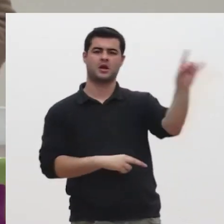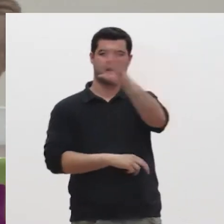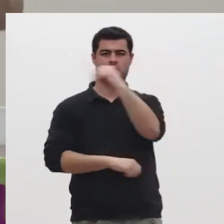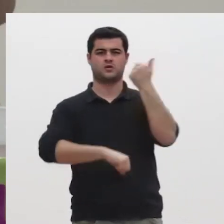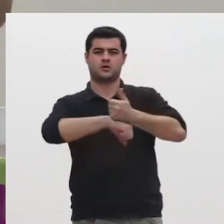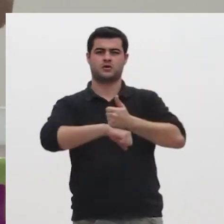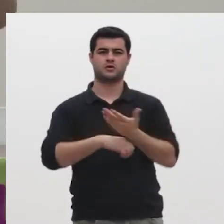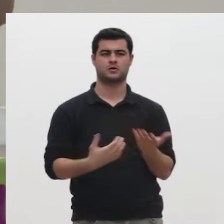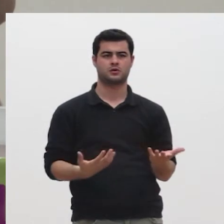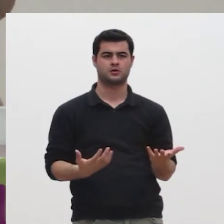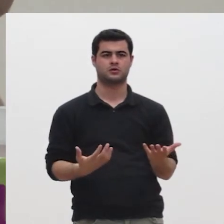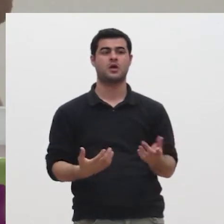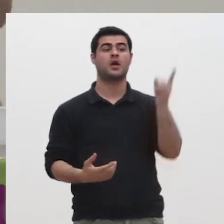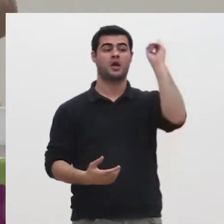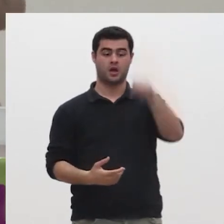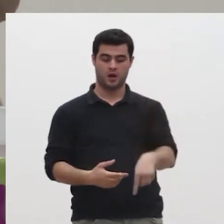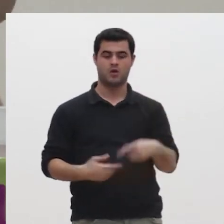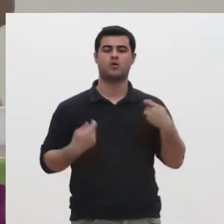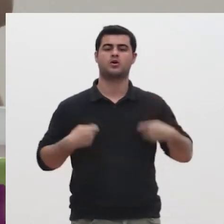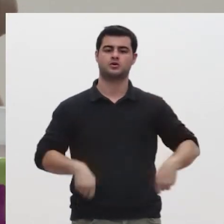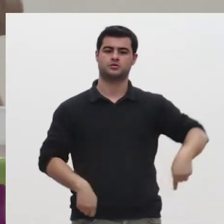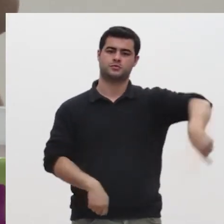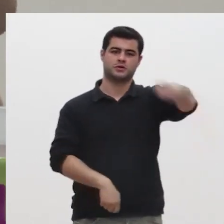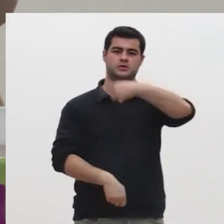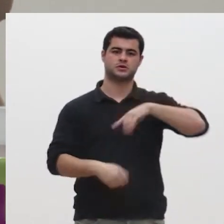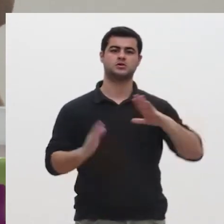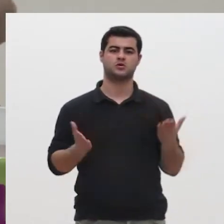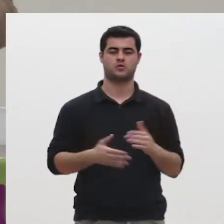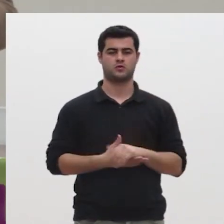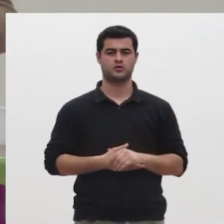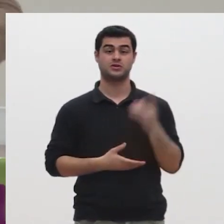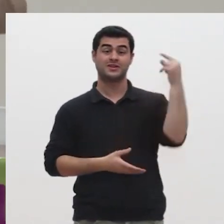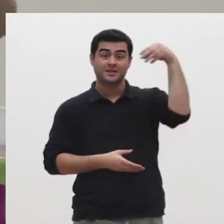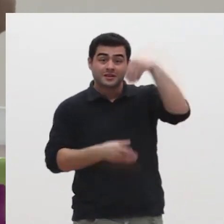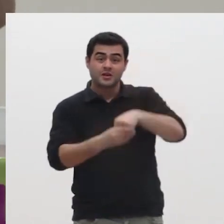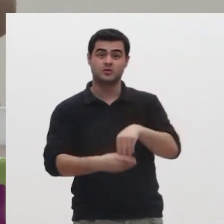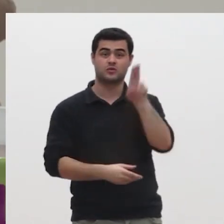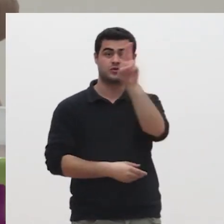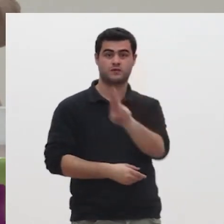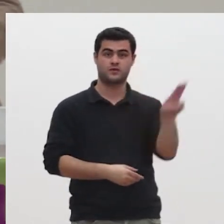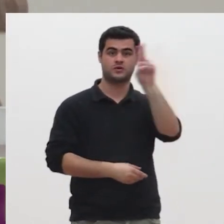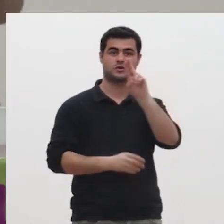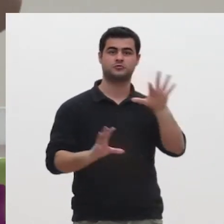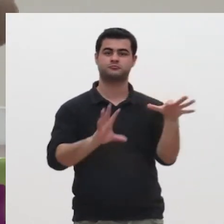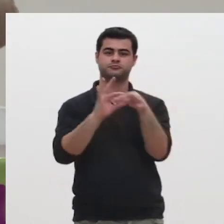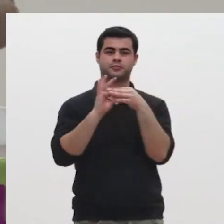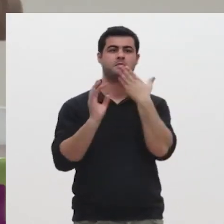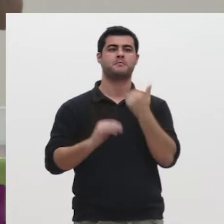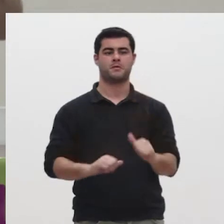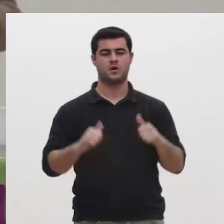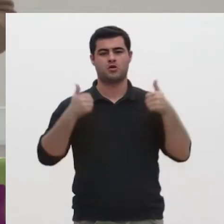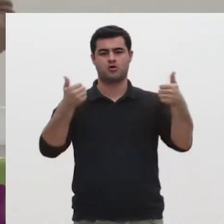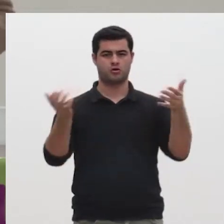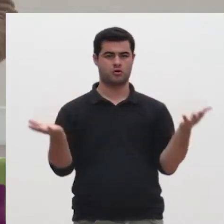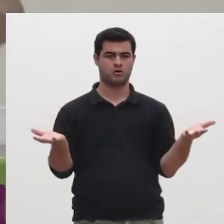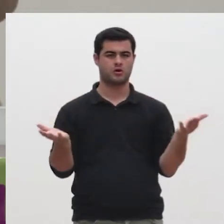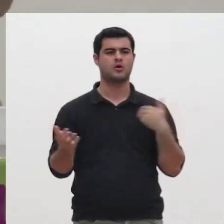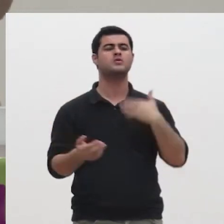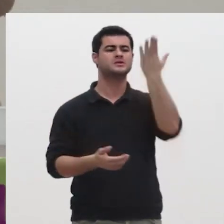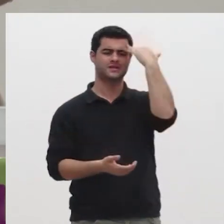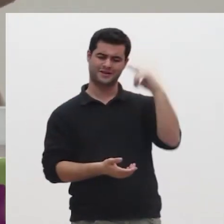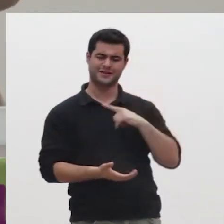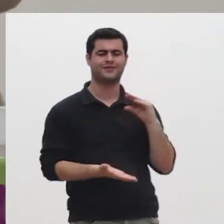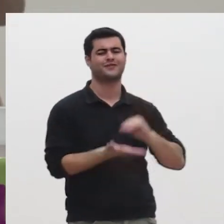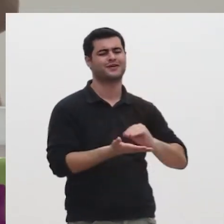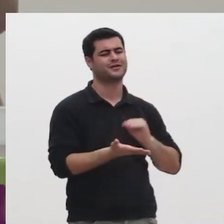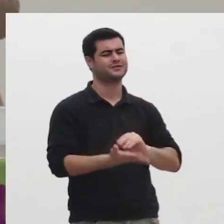passaram. É isso que nós precisamos construir, uma universidade muito melhor. E eu sei que tem muita coisa que falta. Eu